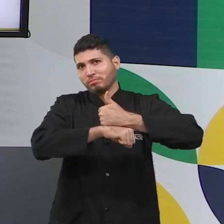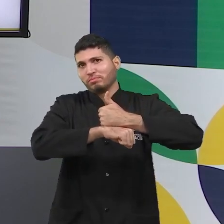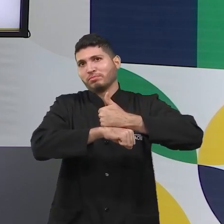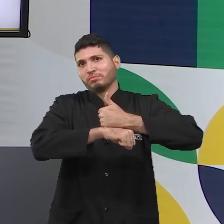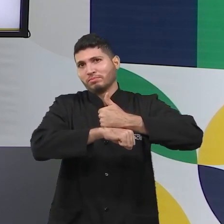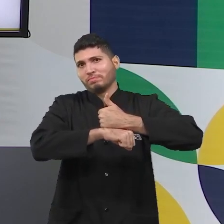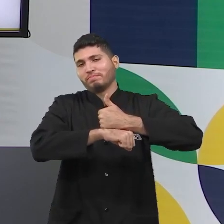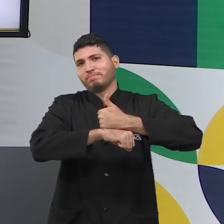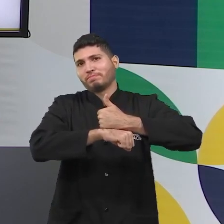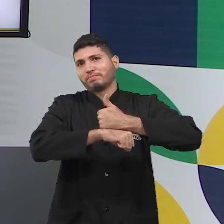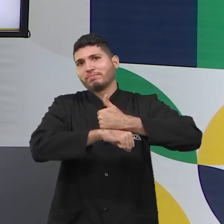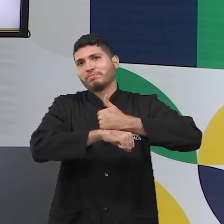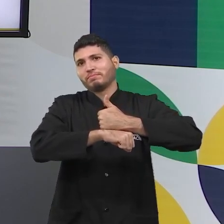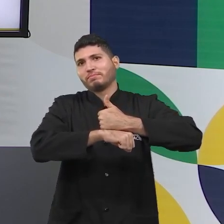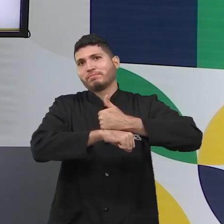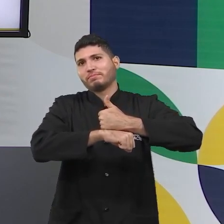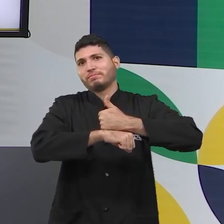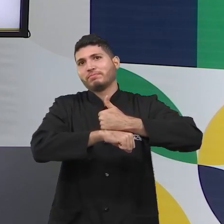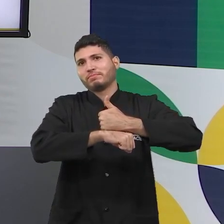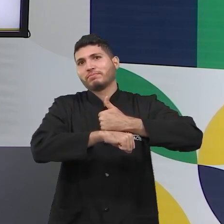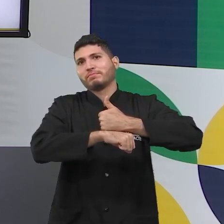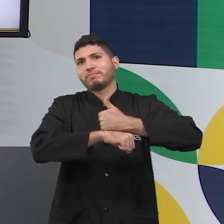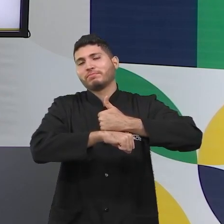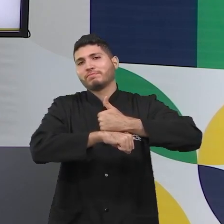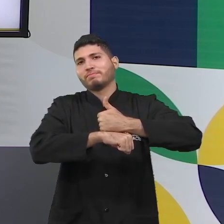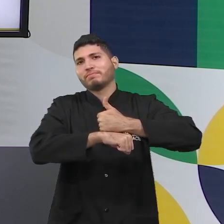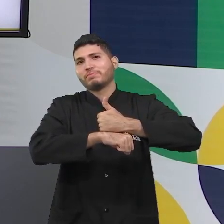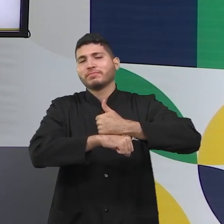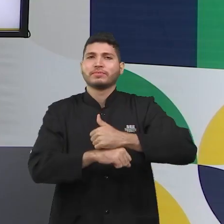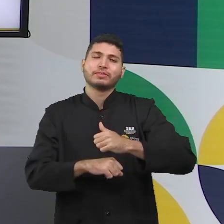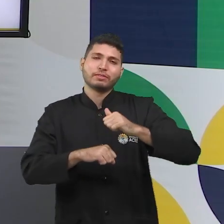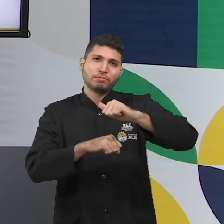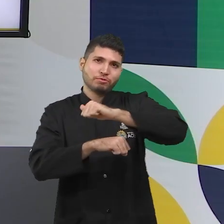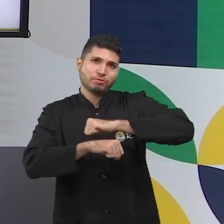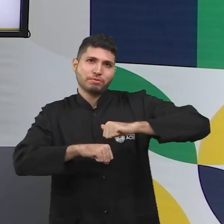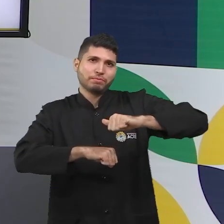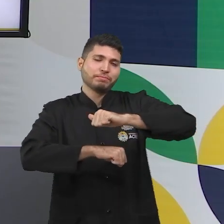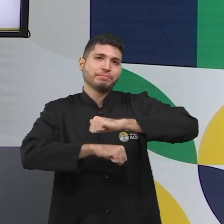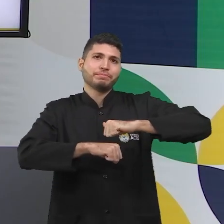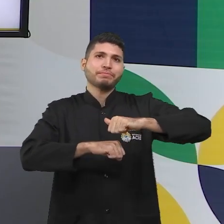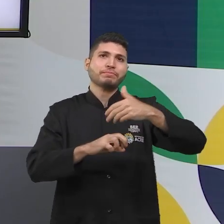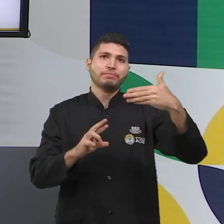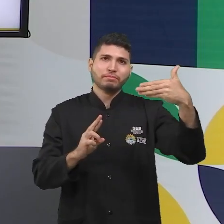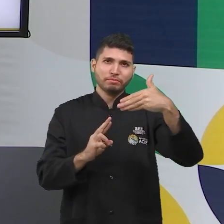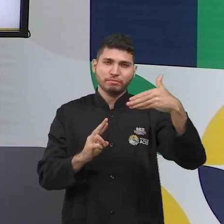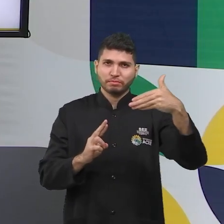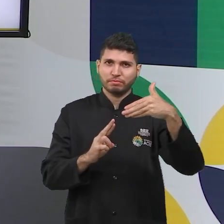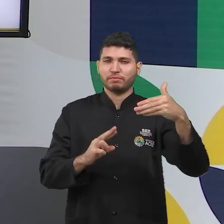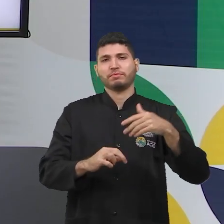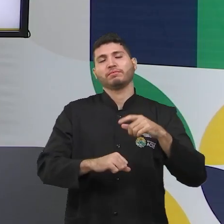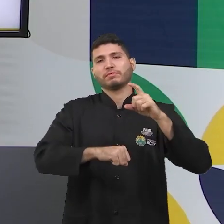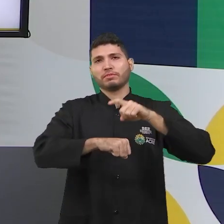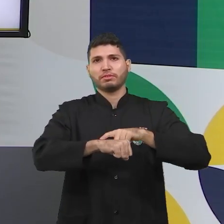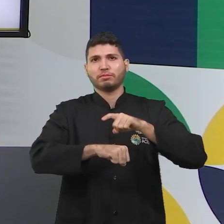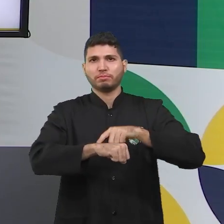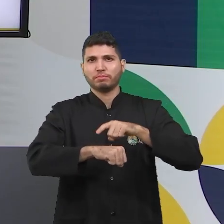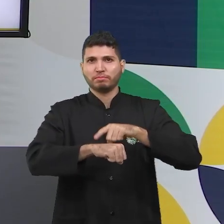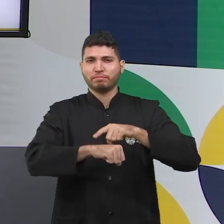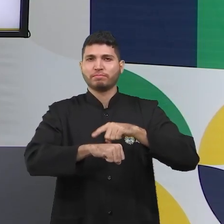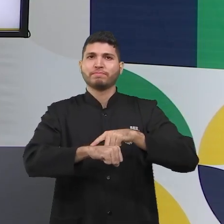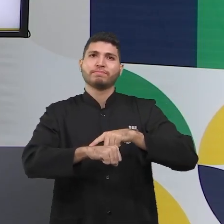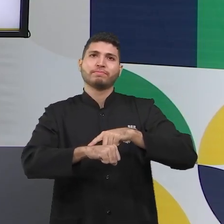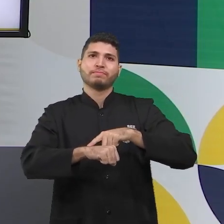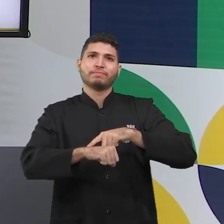tempo. É o tempo que ela saiu. Então, é um advérbio, se refere a um tempo, dá a ideia de tempo. Então,